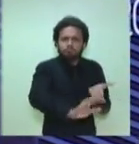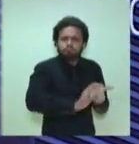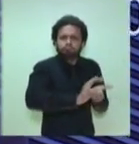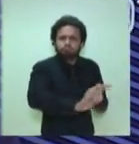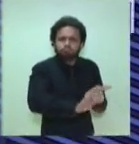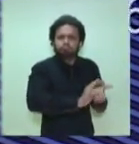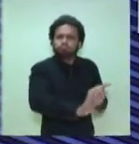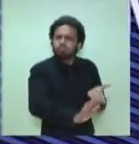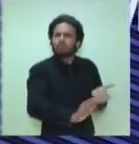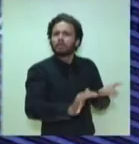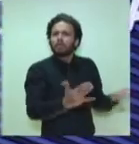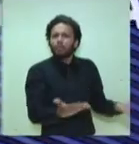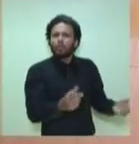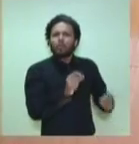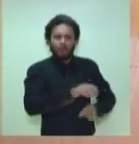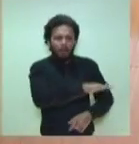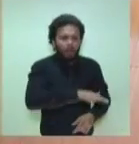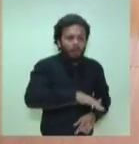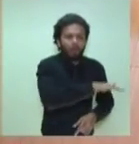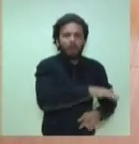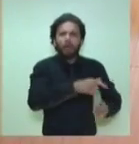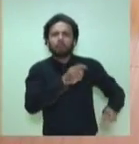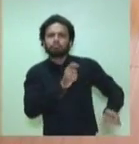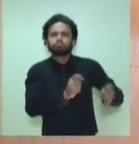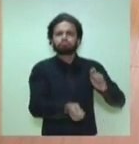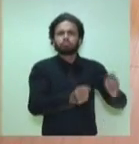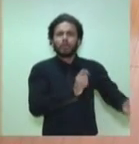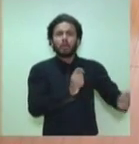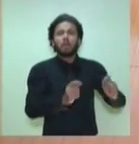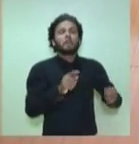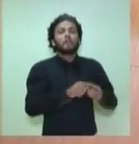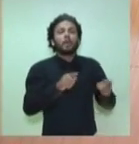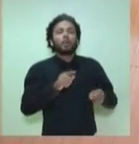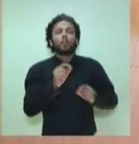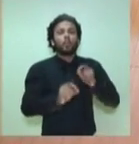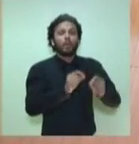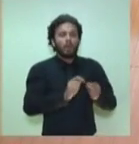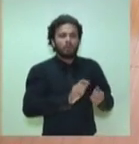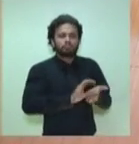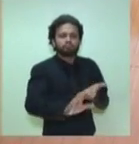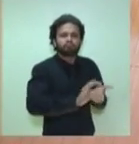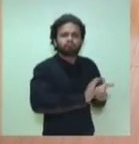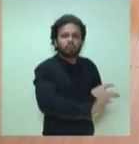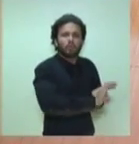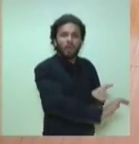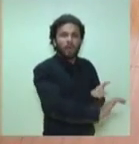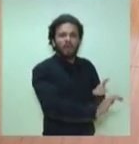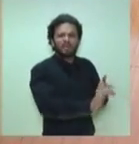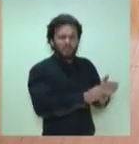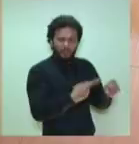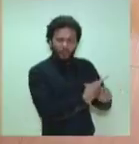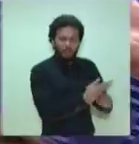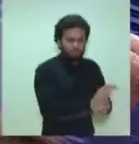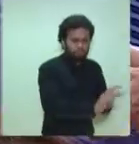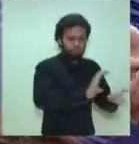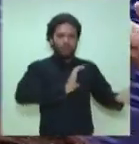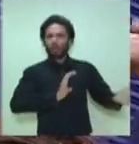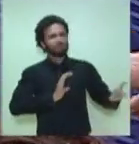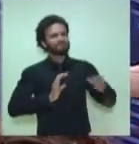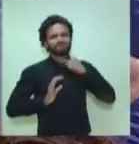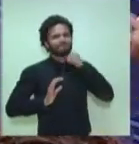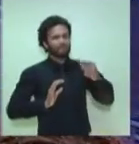investimentos temerários no mercado financeiro e muitos desses investimentos foram investimentos com resultados negativos.